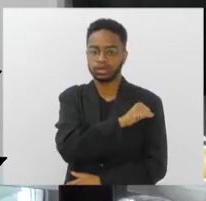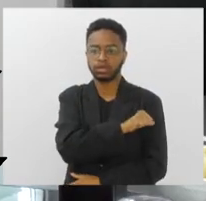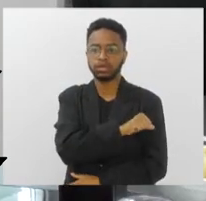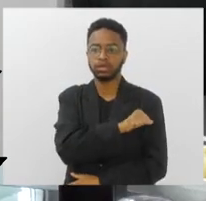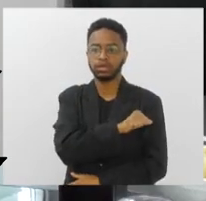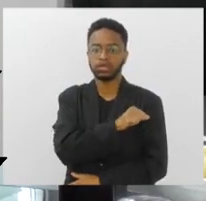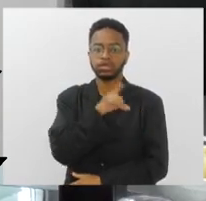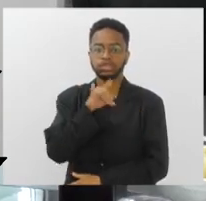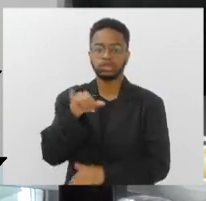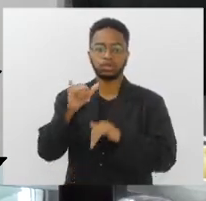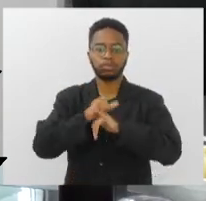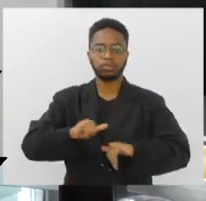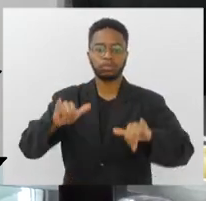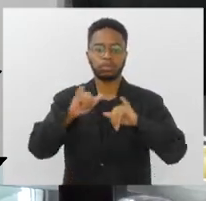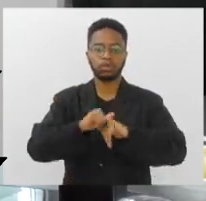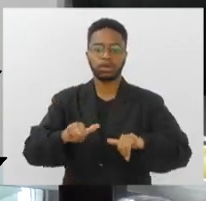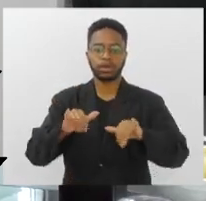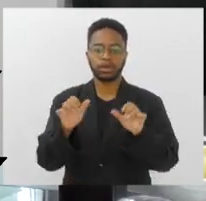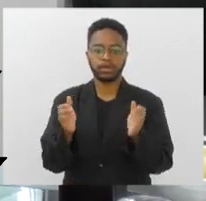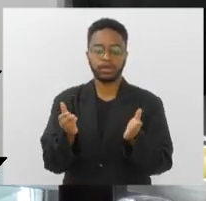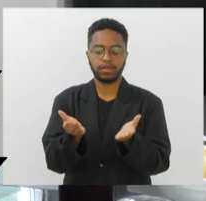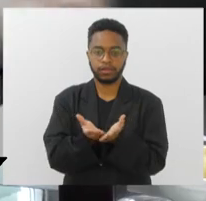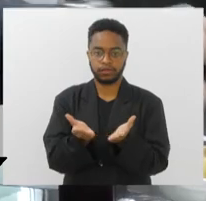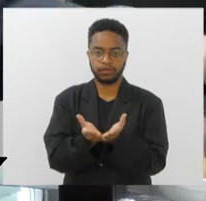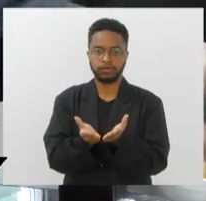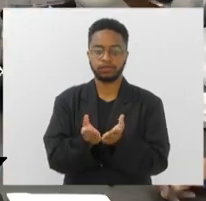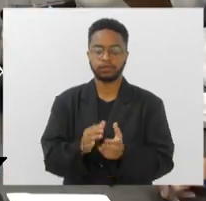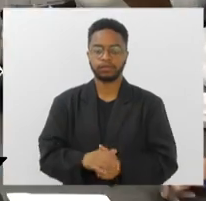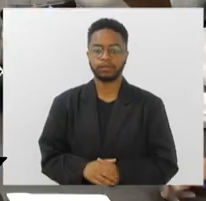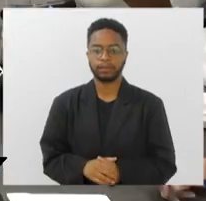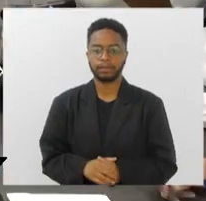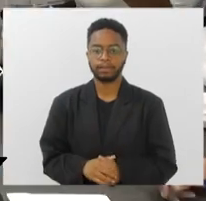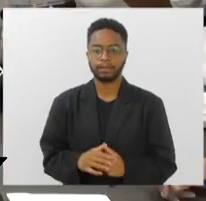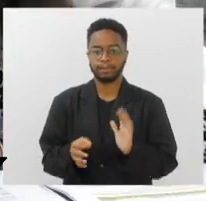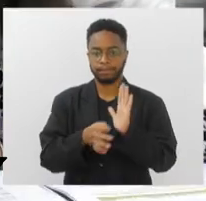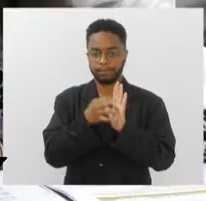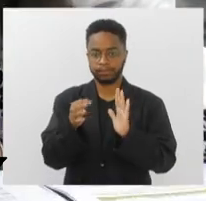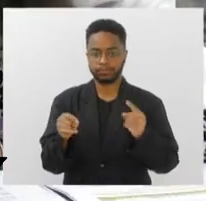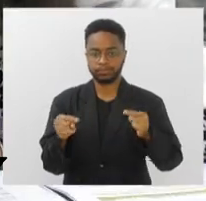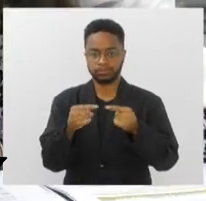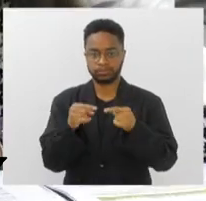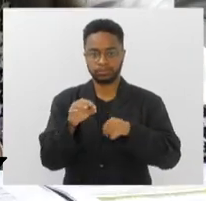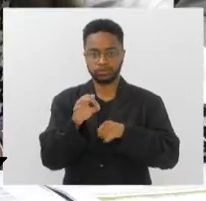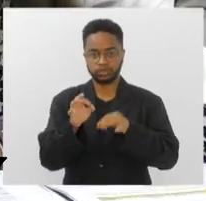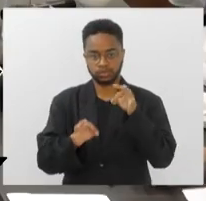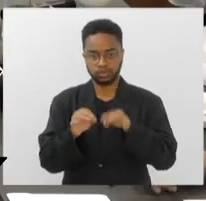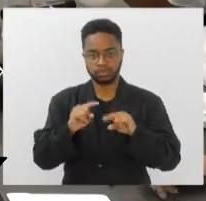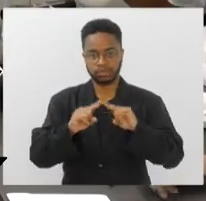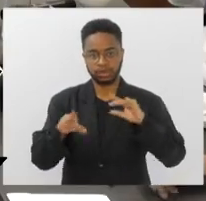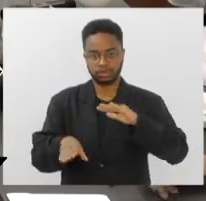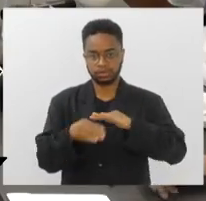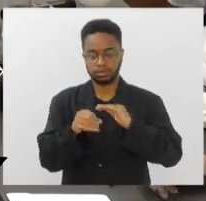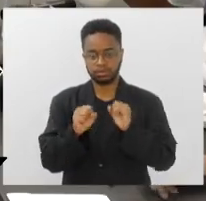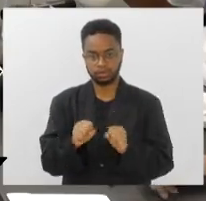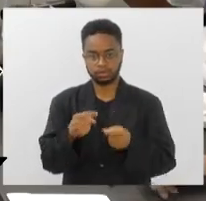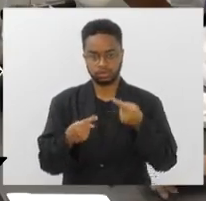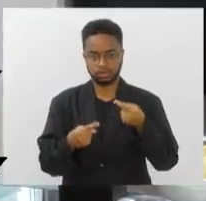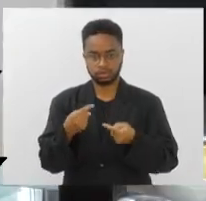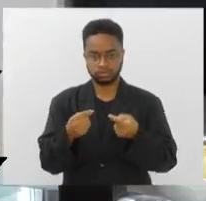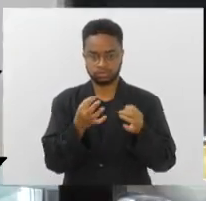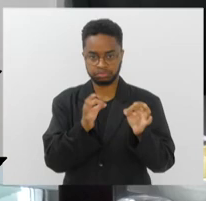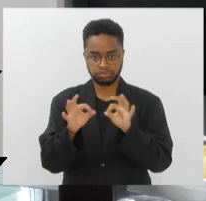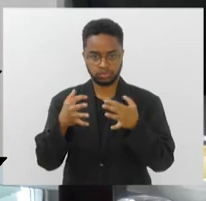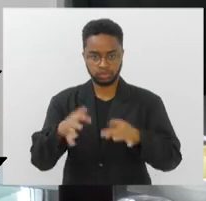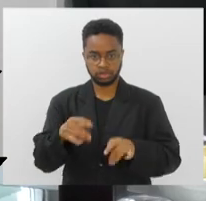proclamação do Evangelho. Deputado Fred Pacheco. Parecer pela juridicidade com emenda. Em discussão. Não havendo